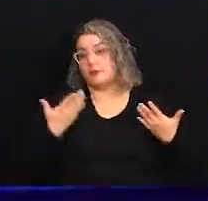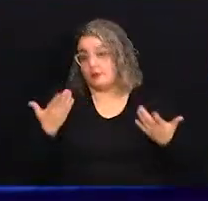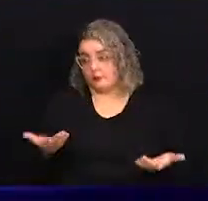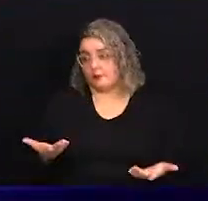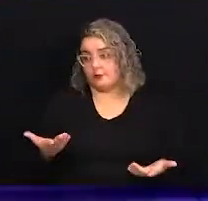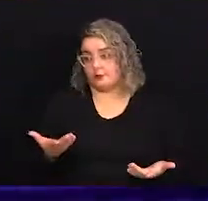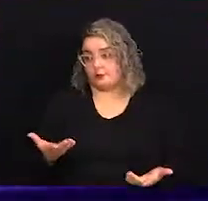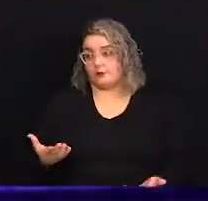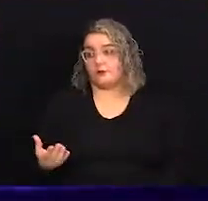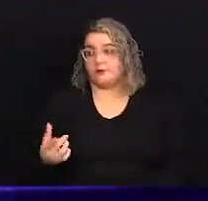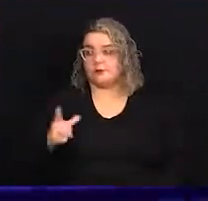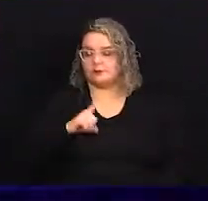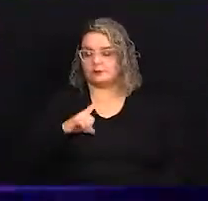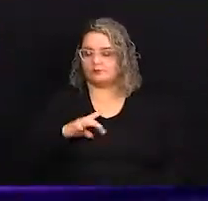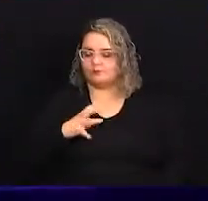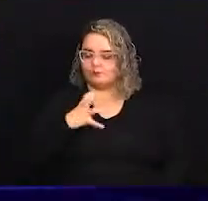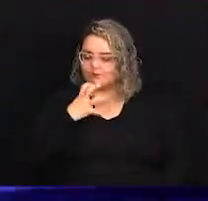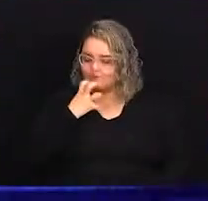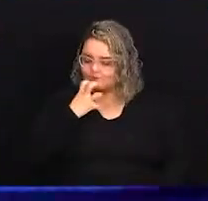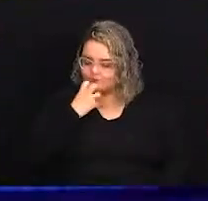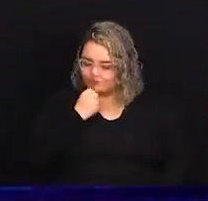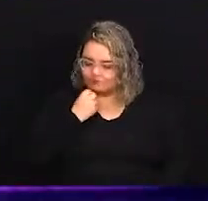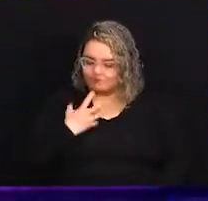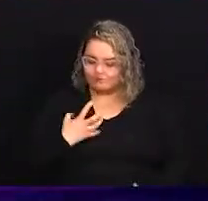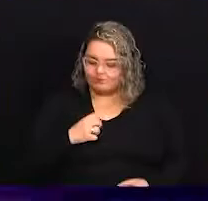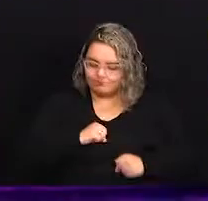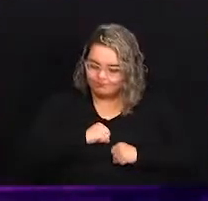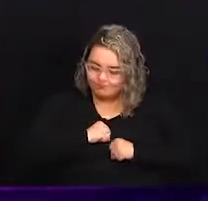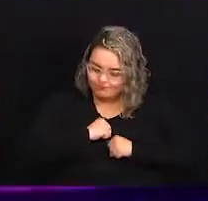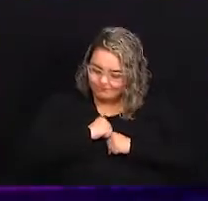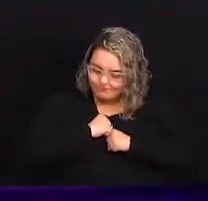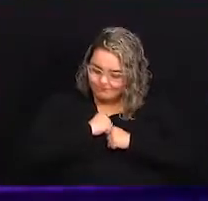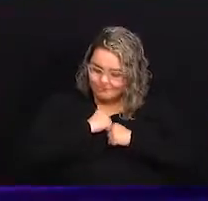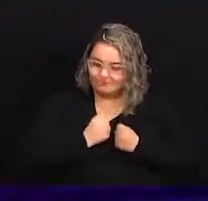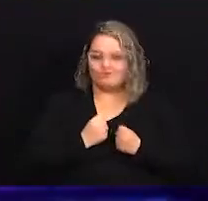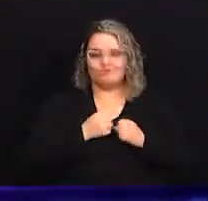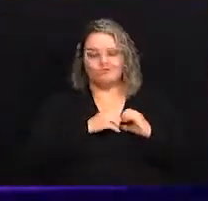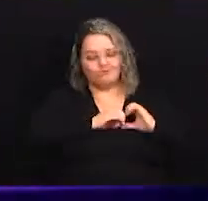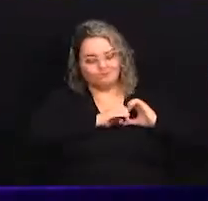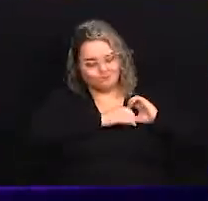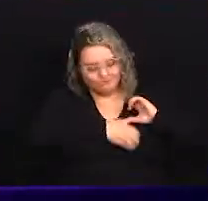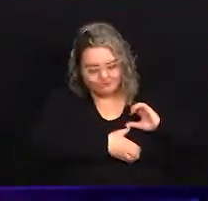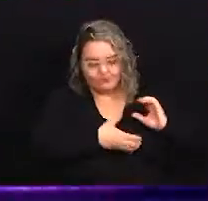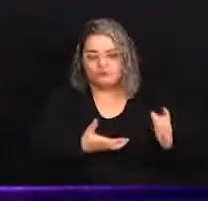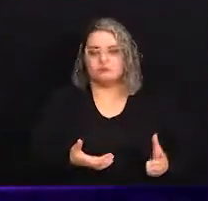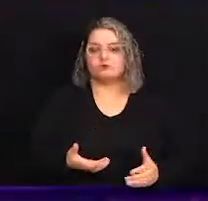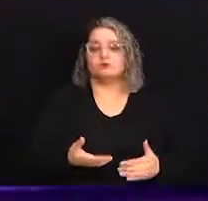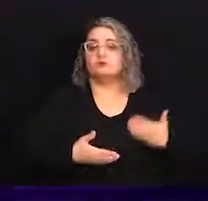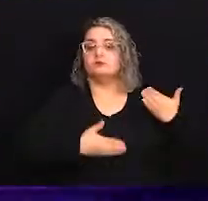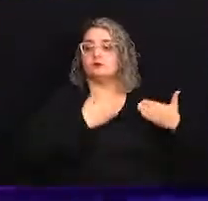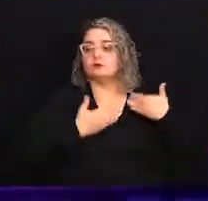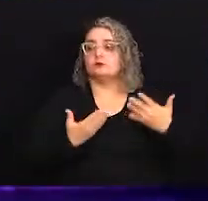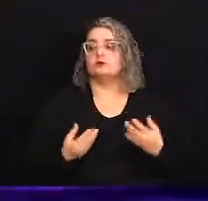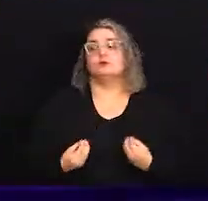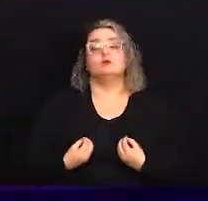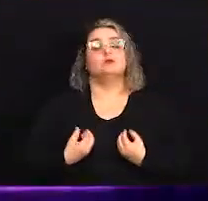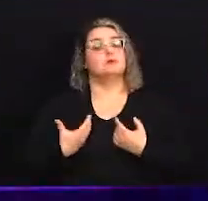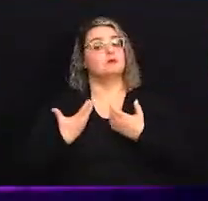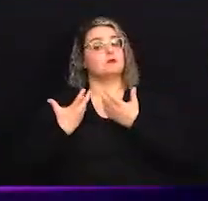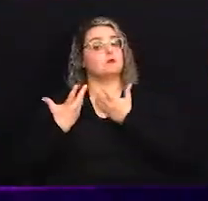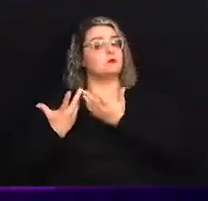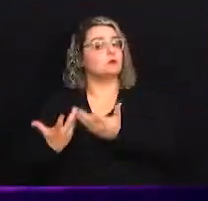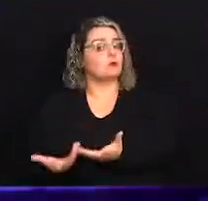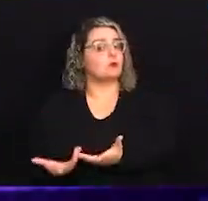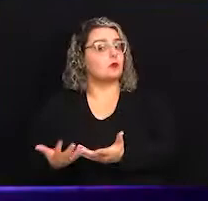ele ainda tem esse rancor, ele ainda tem essa angústia no passado dele, que ele acaba transportando